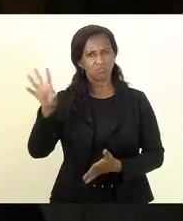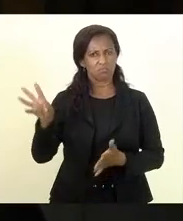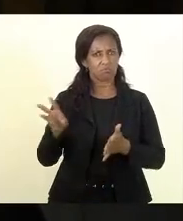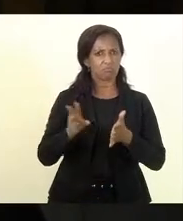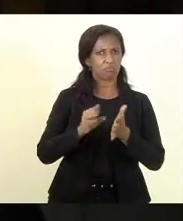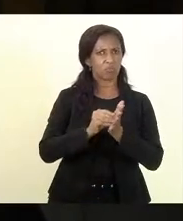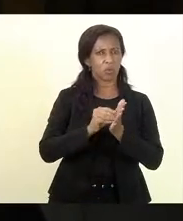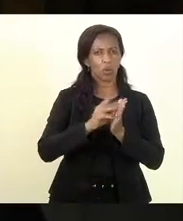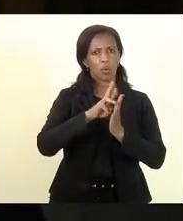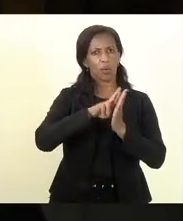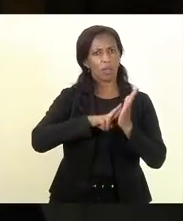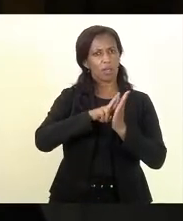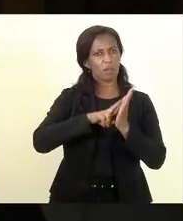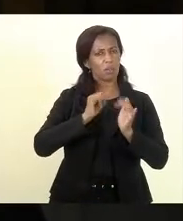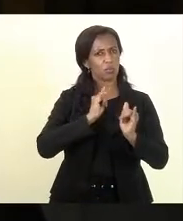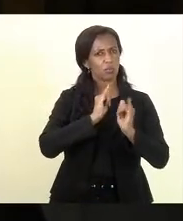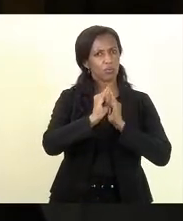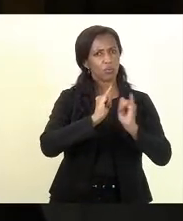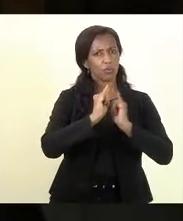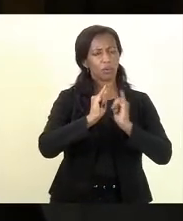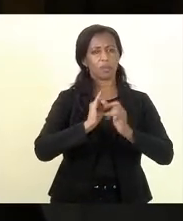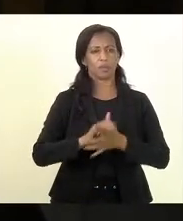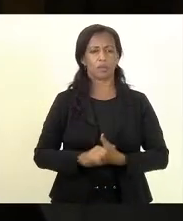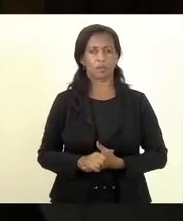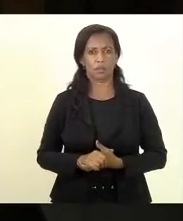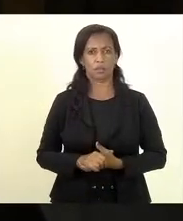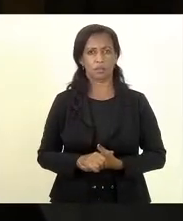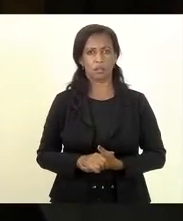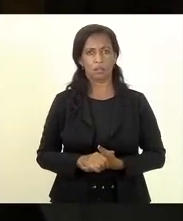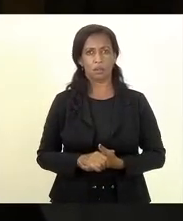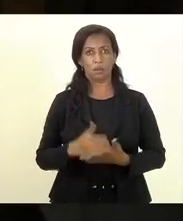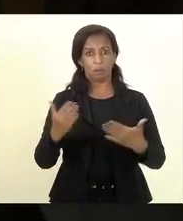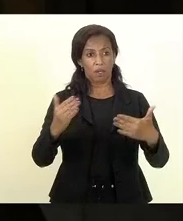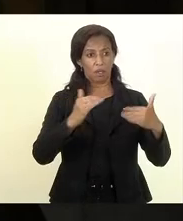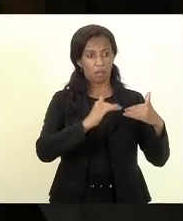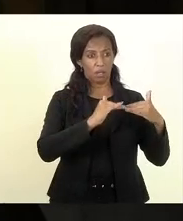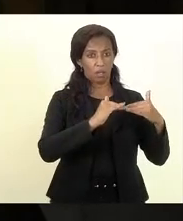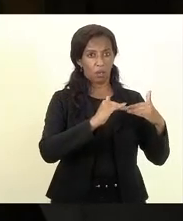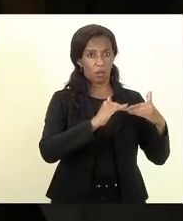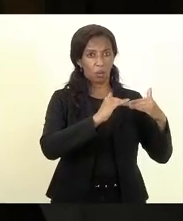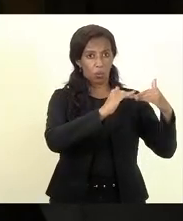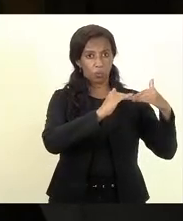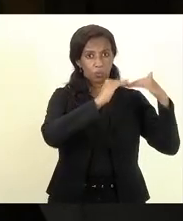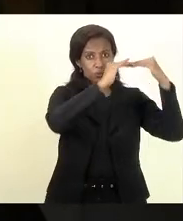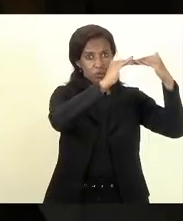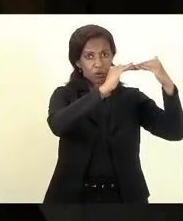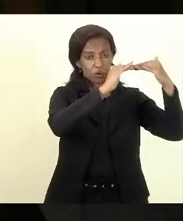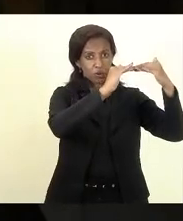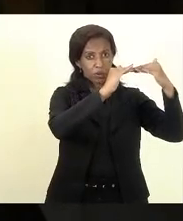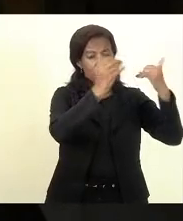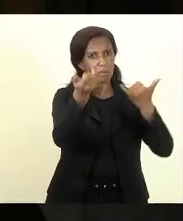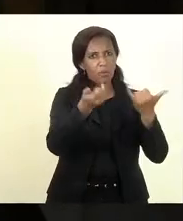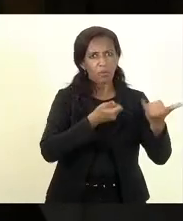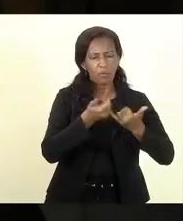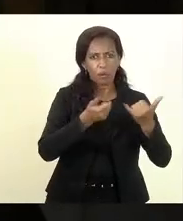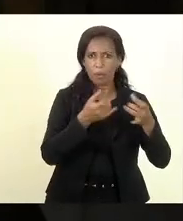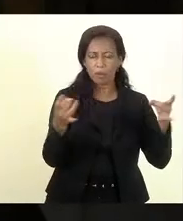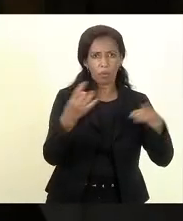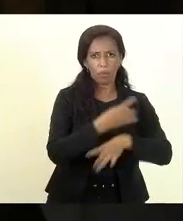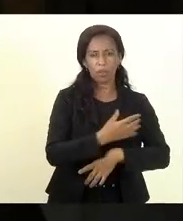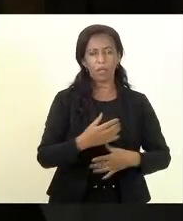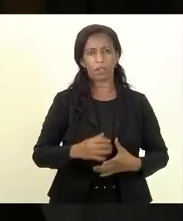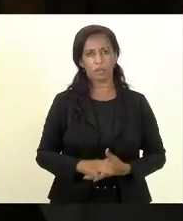o requerimento de informação para que o comandante-geral me forneça as informações